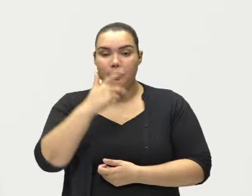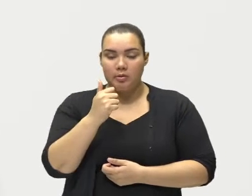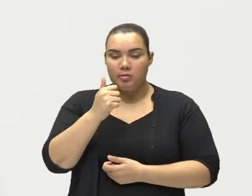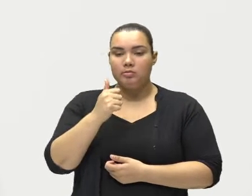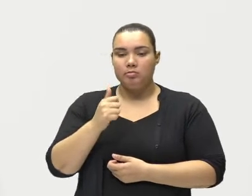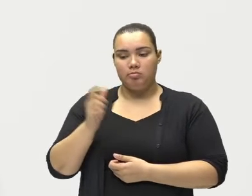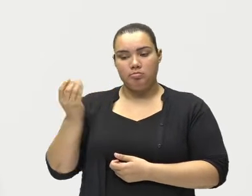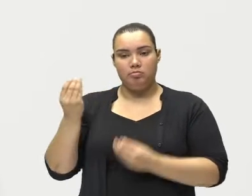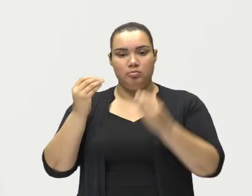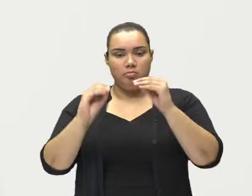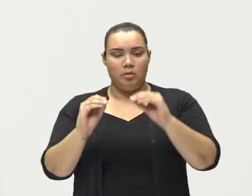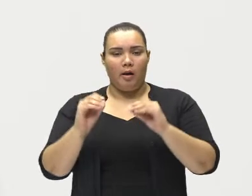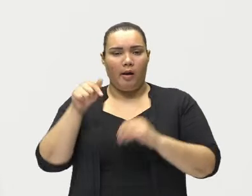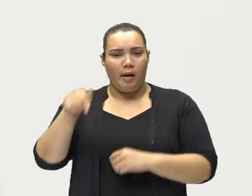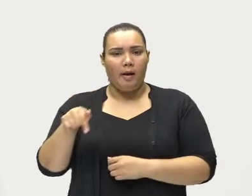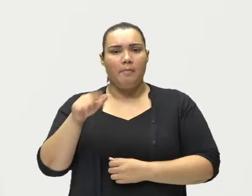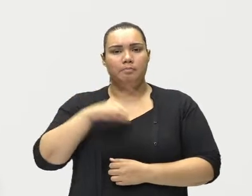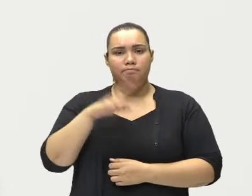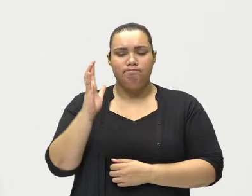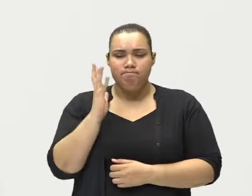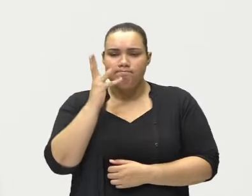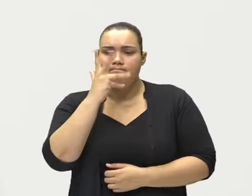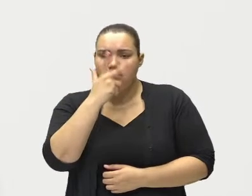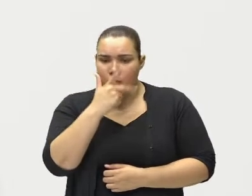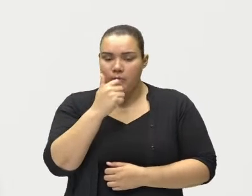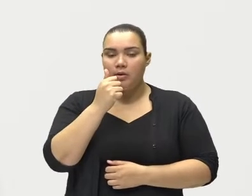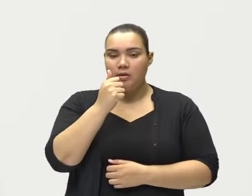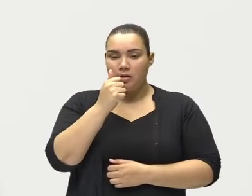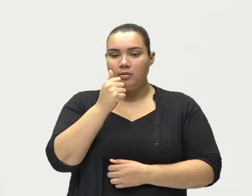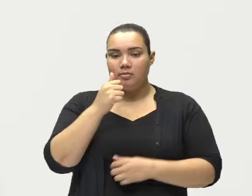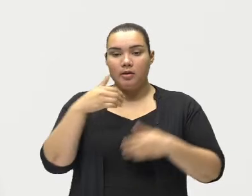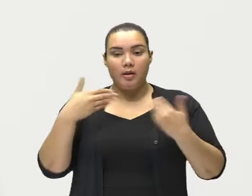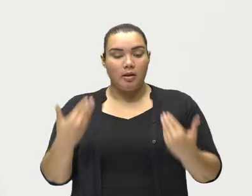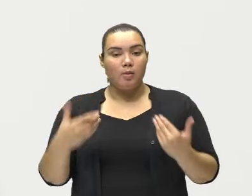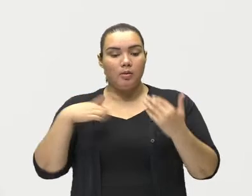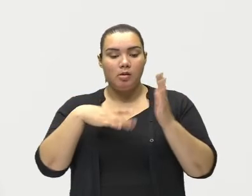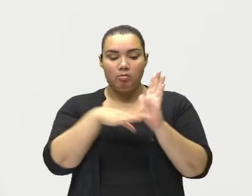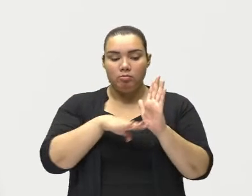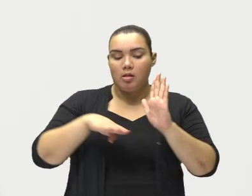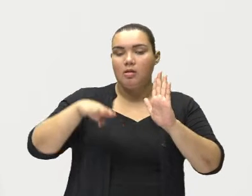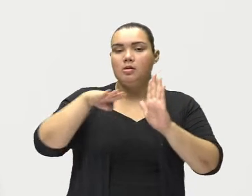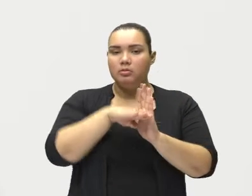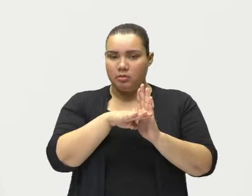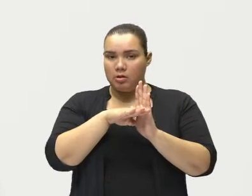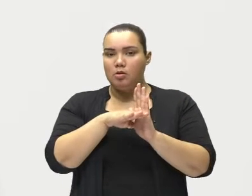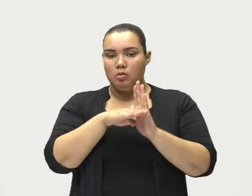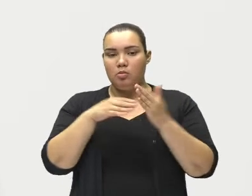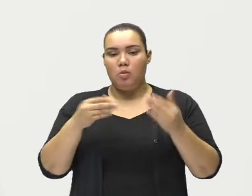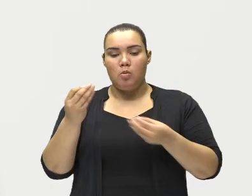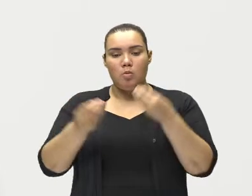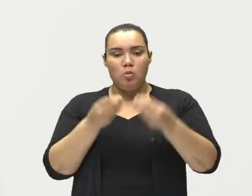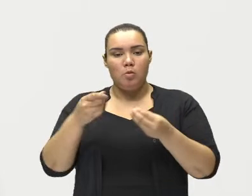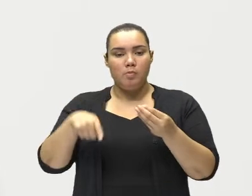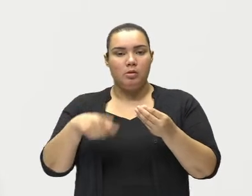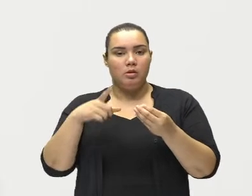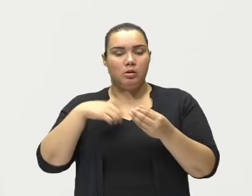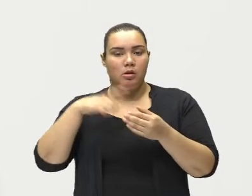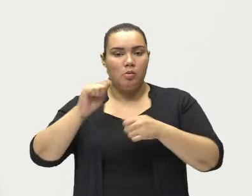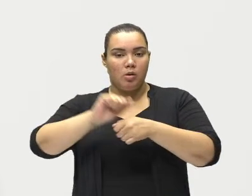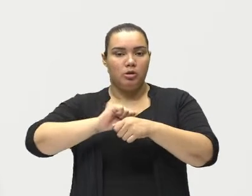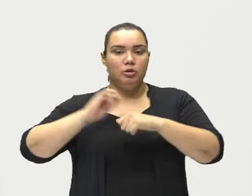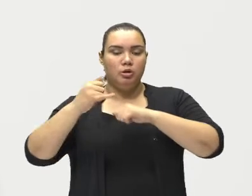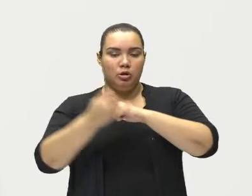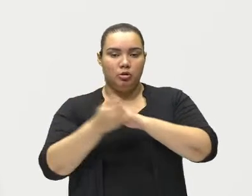pessoa é bonita. Não, ela é muito bonita. Ou seja, ele está intensificando esse adjetivo,